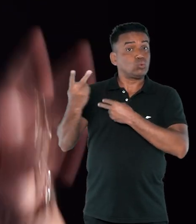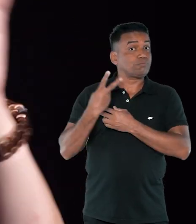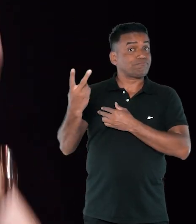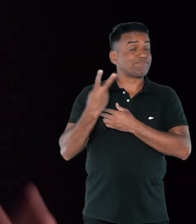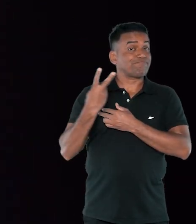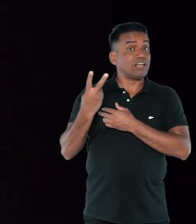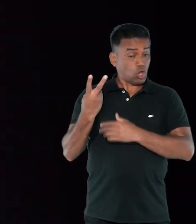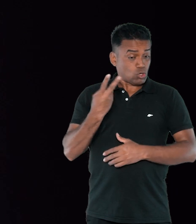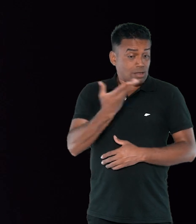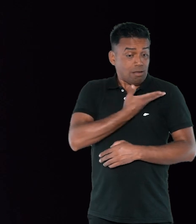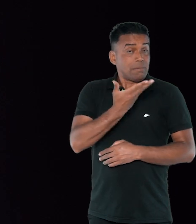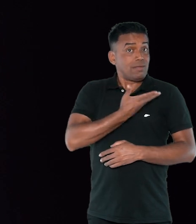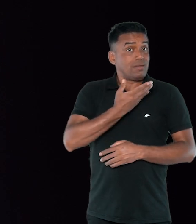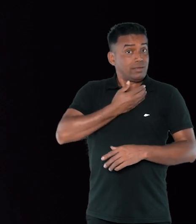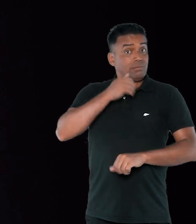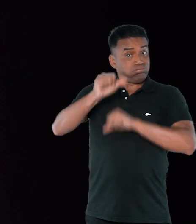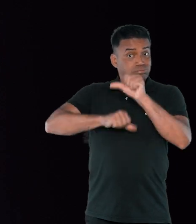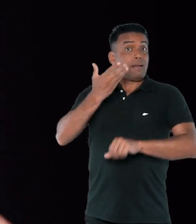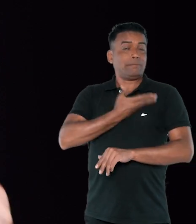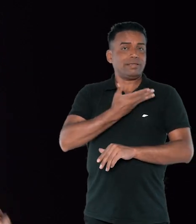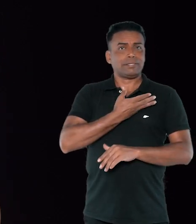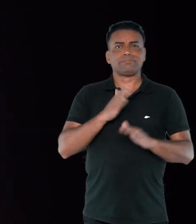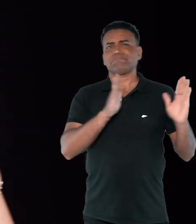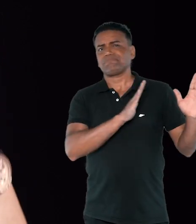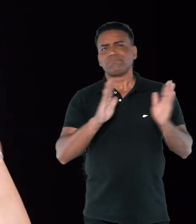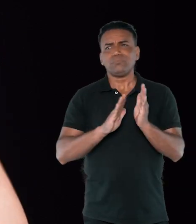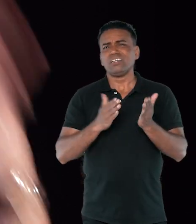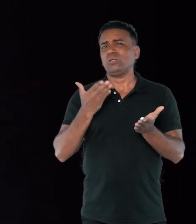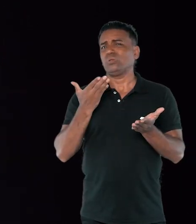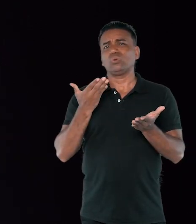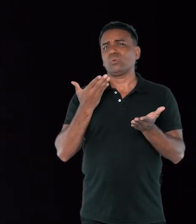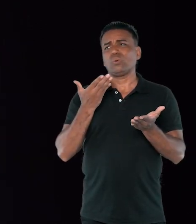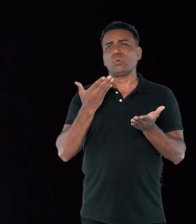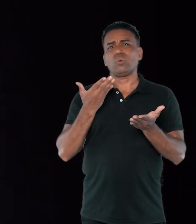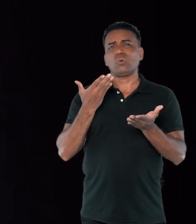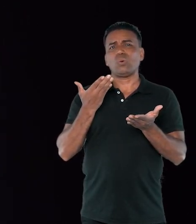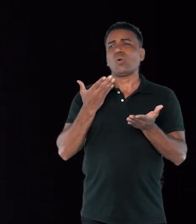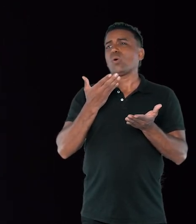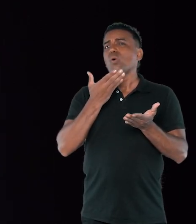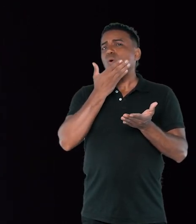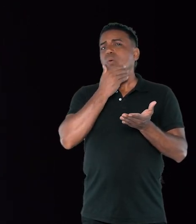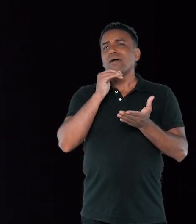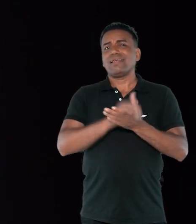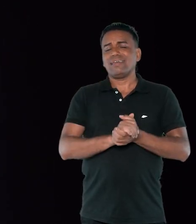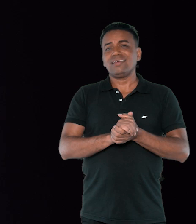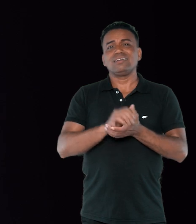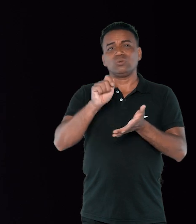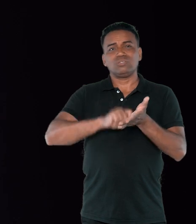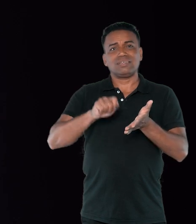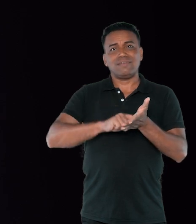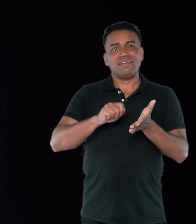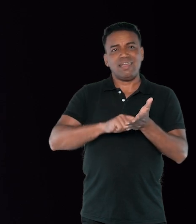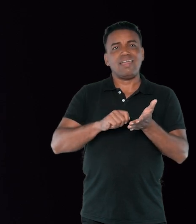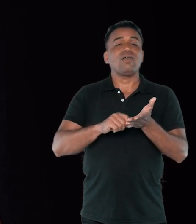já estava indo para psicologia. Mas a gente acabou assim, se encontrando de novo. Ela lançou aquele livro lindo, né, O Menino que